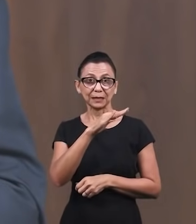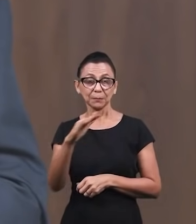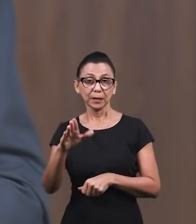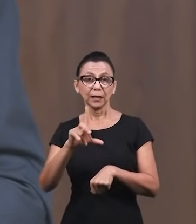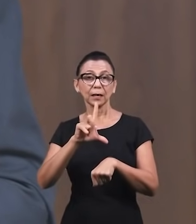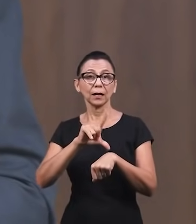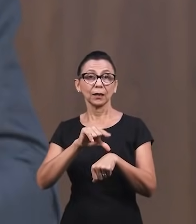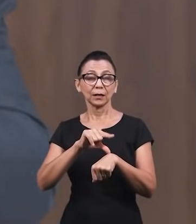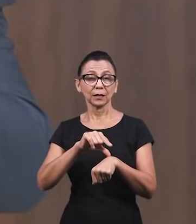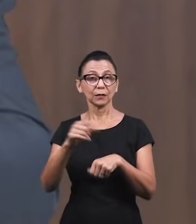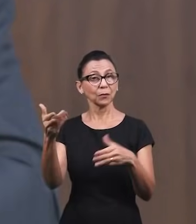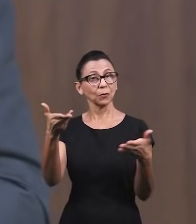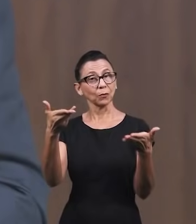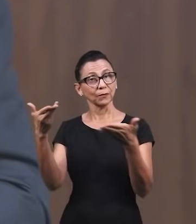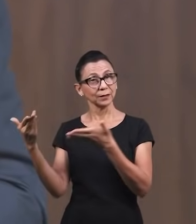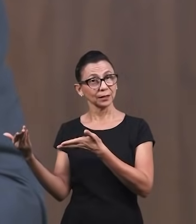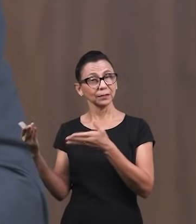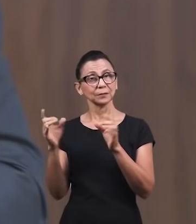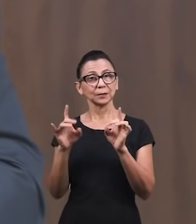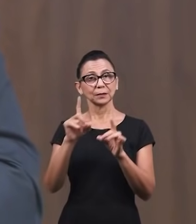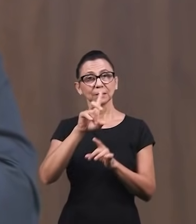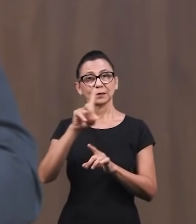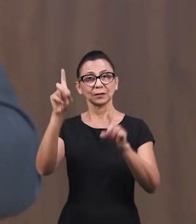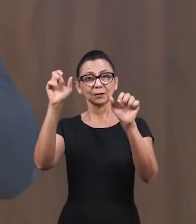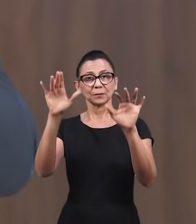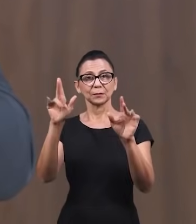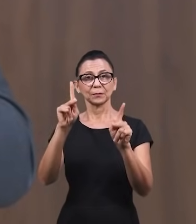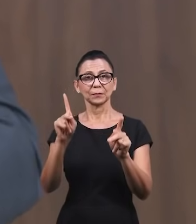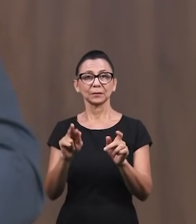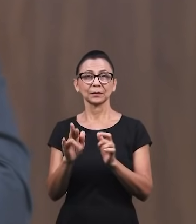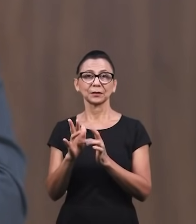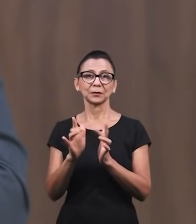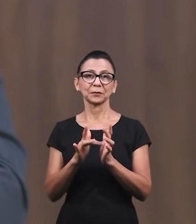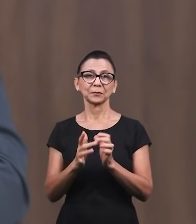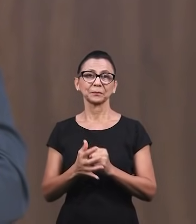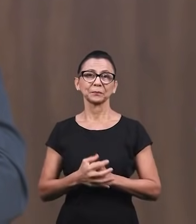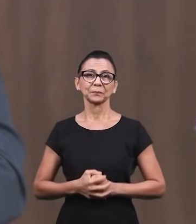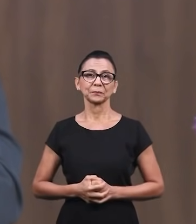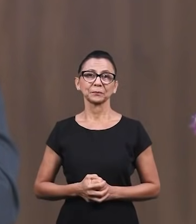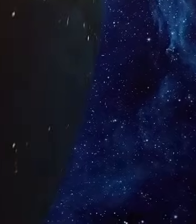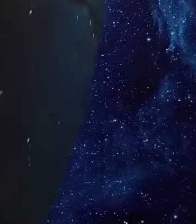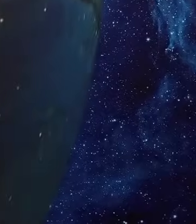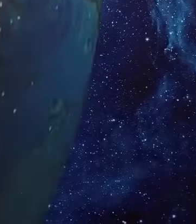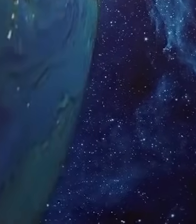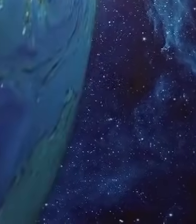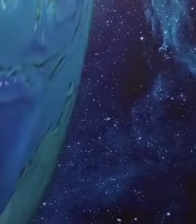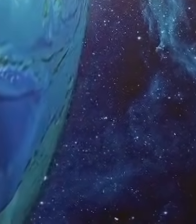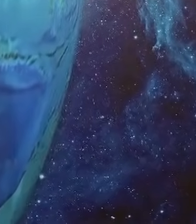às 5:30 da tarde. Você é nosso convidado especial. Deus abençoe. A paz do Senhor.